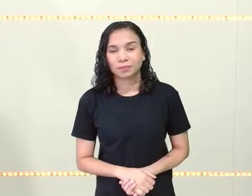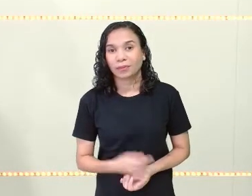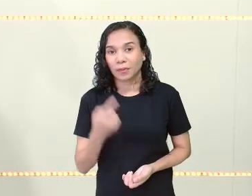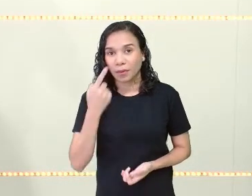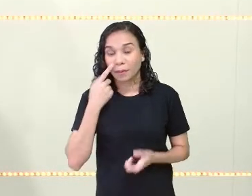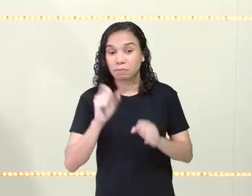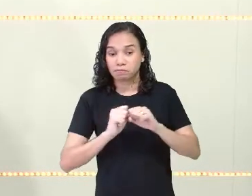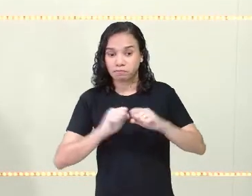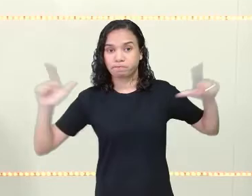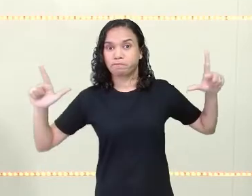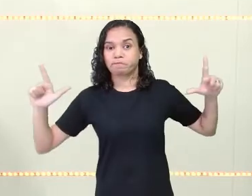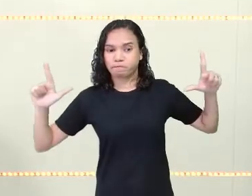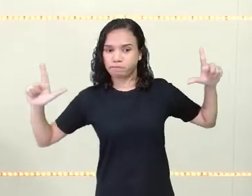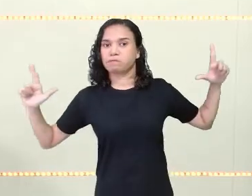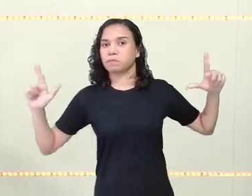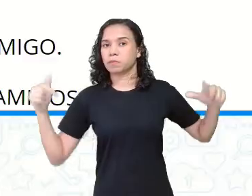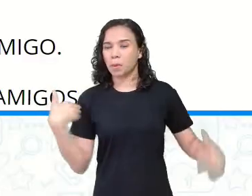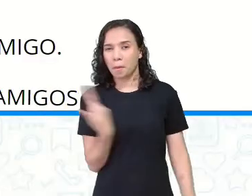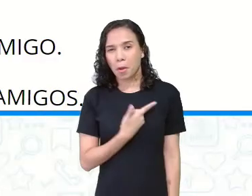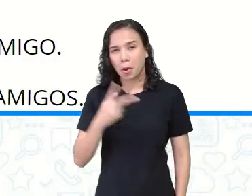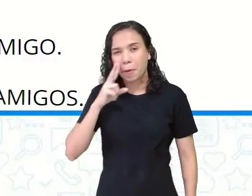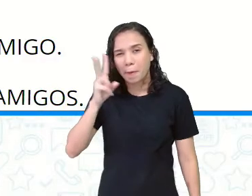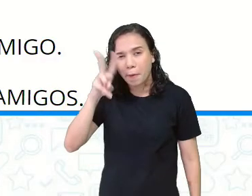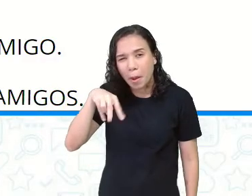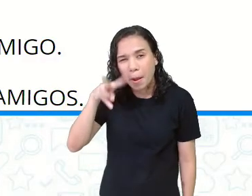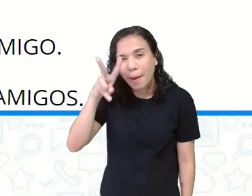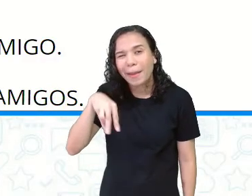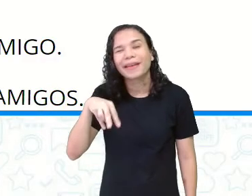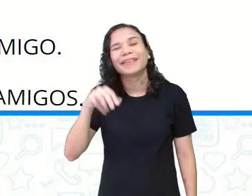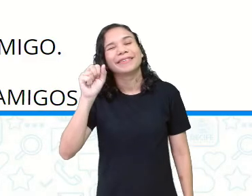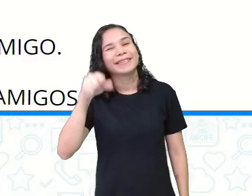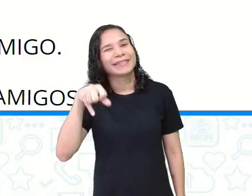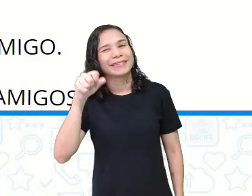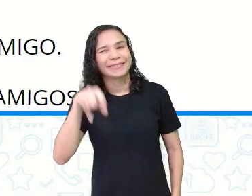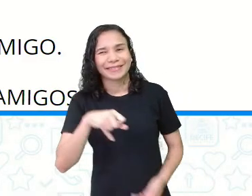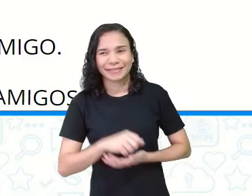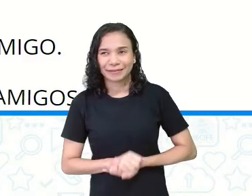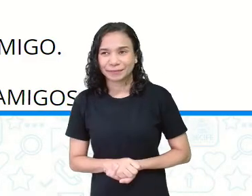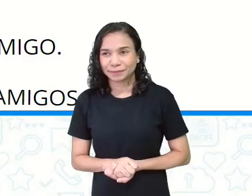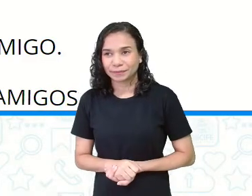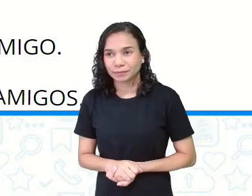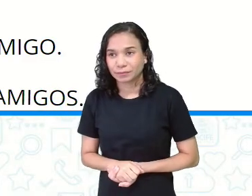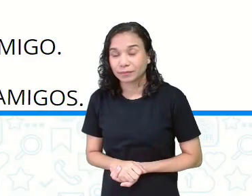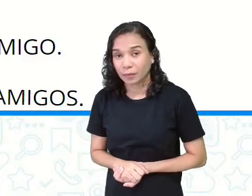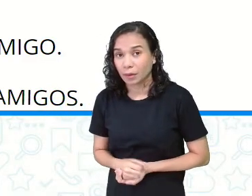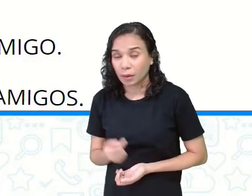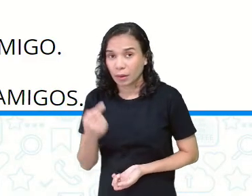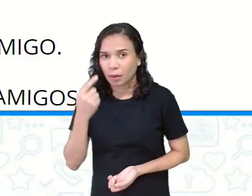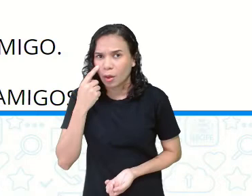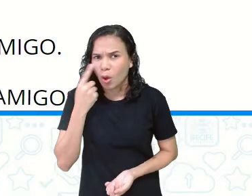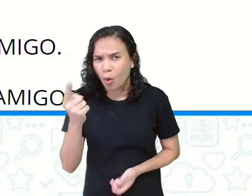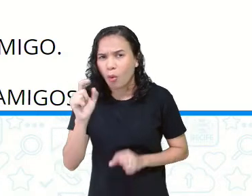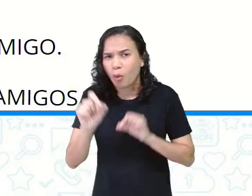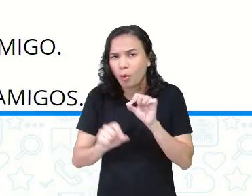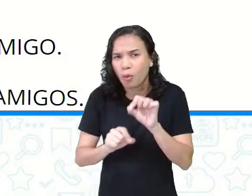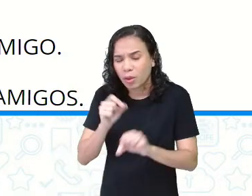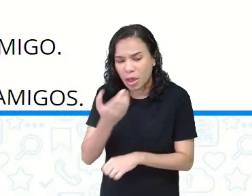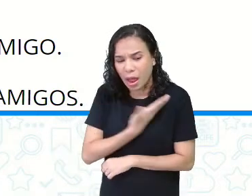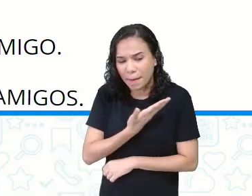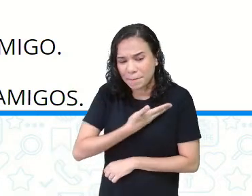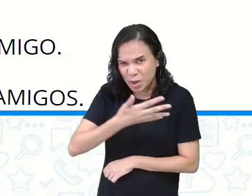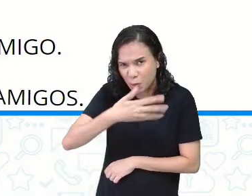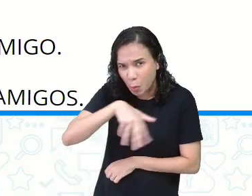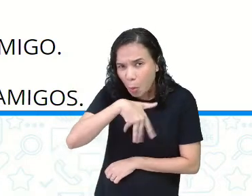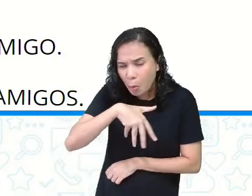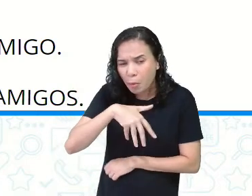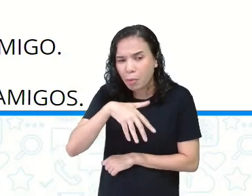Deixa a tela aí bem grande para a gente conseguir fazer a leitura. Isso, muito bom. Então, olha só o que os